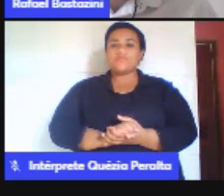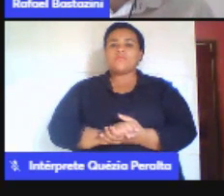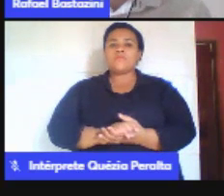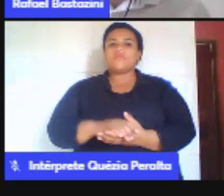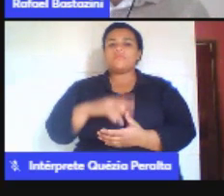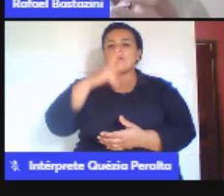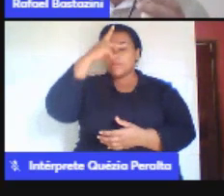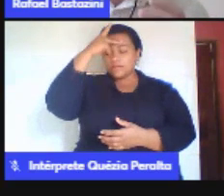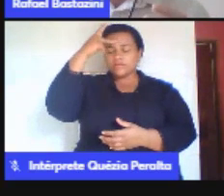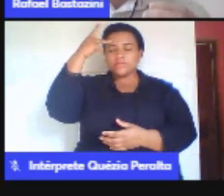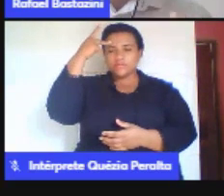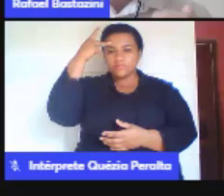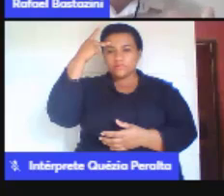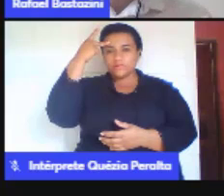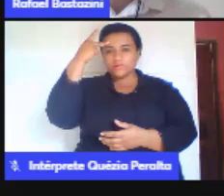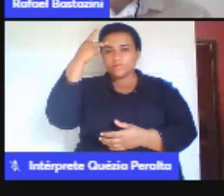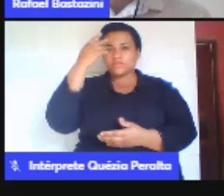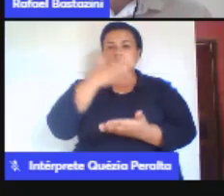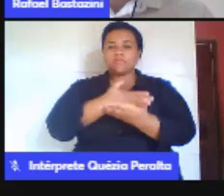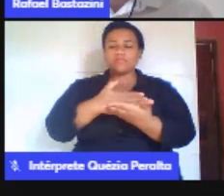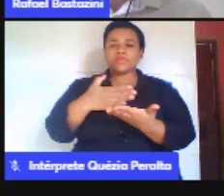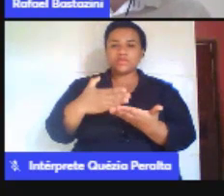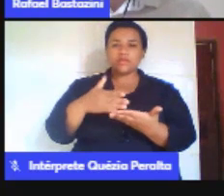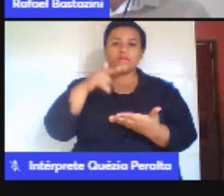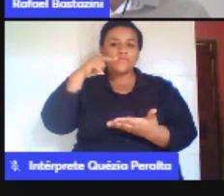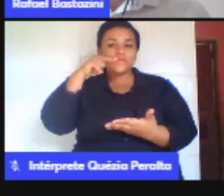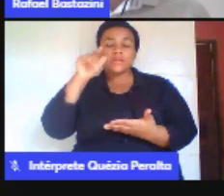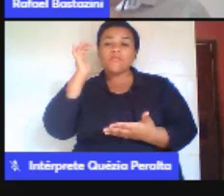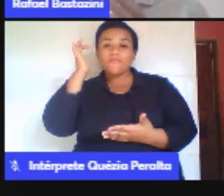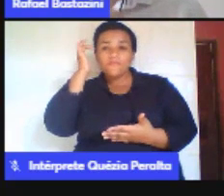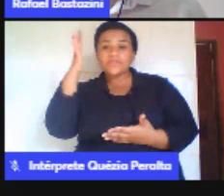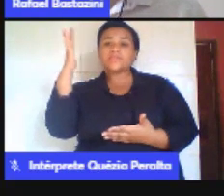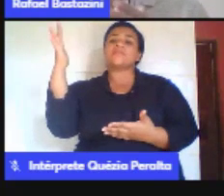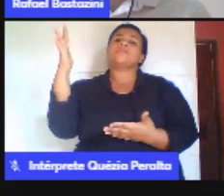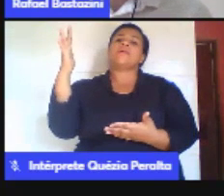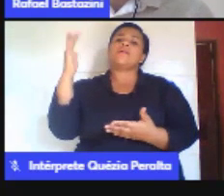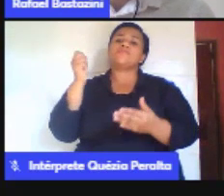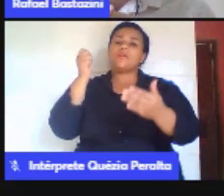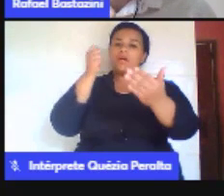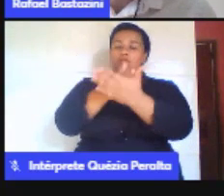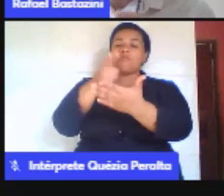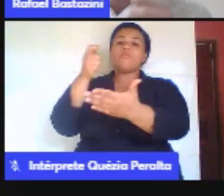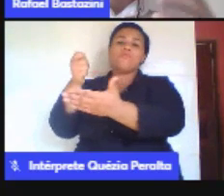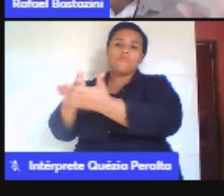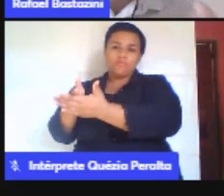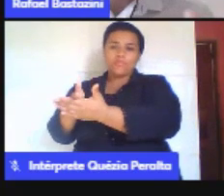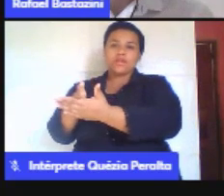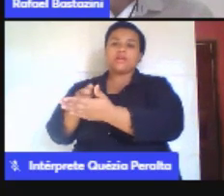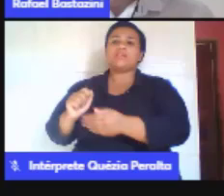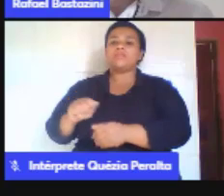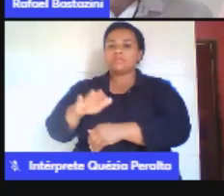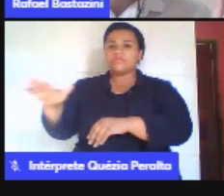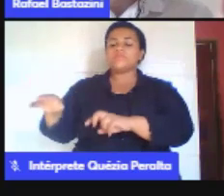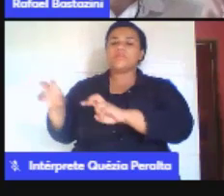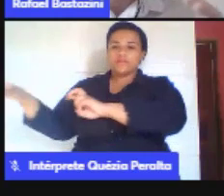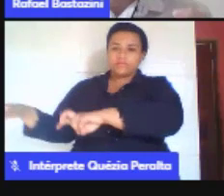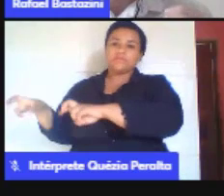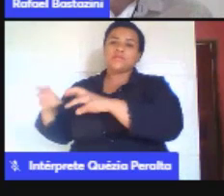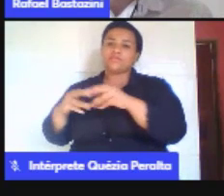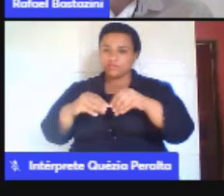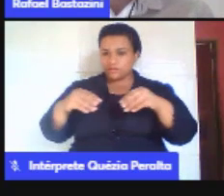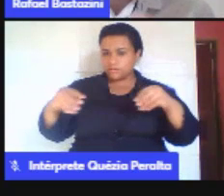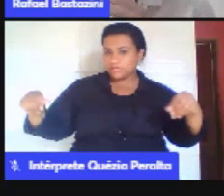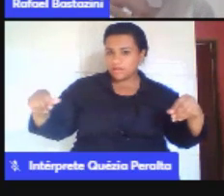mais terras. E isso fez com que, de maneira direta ou indireta, expulsasse um